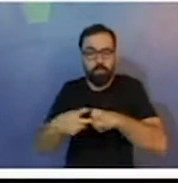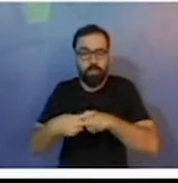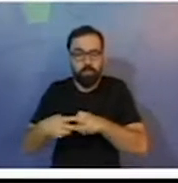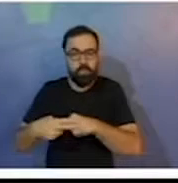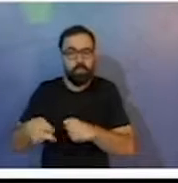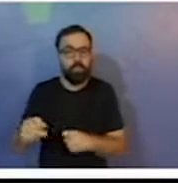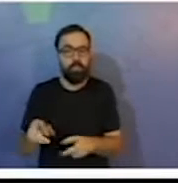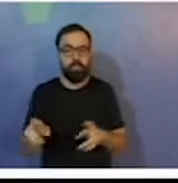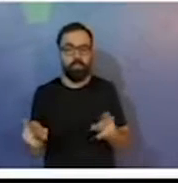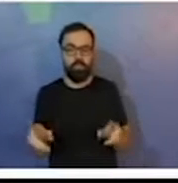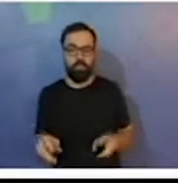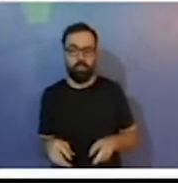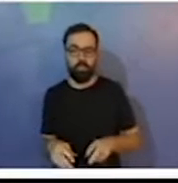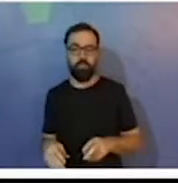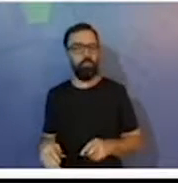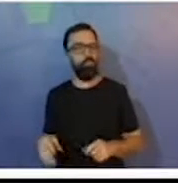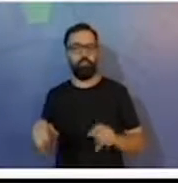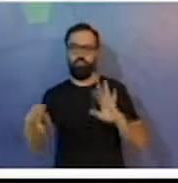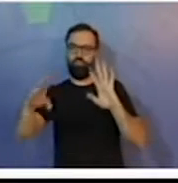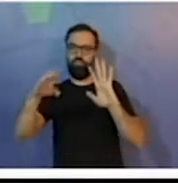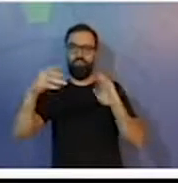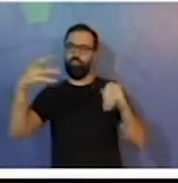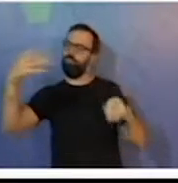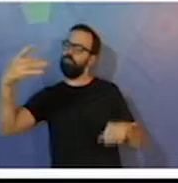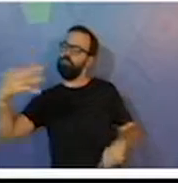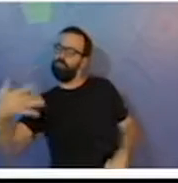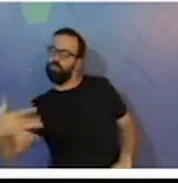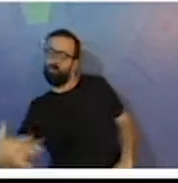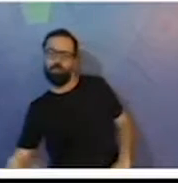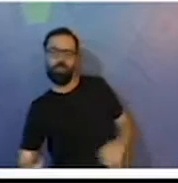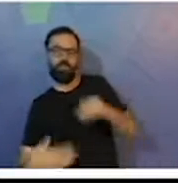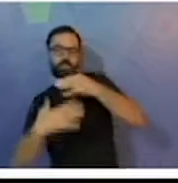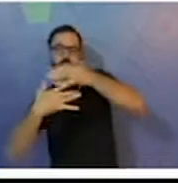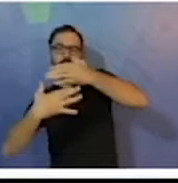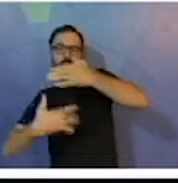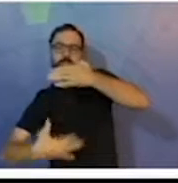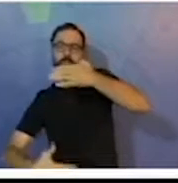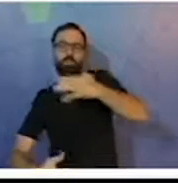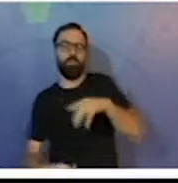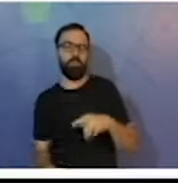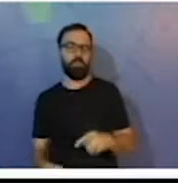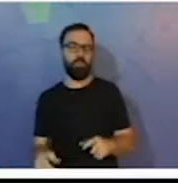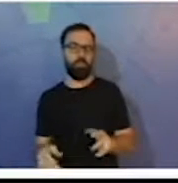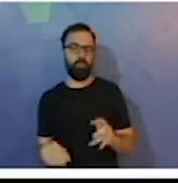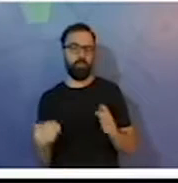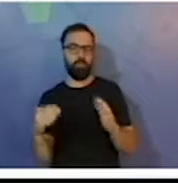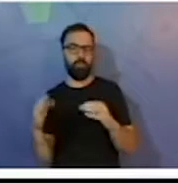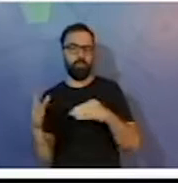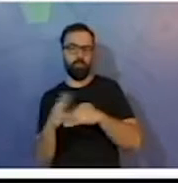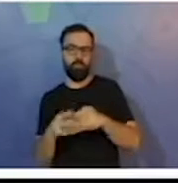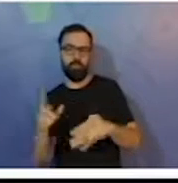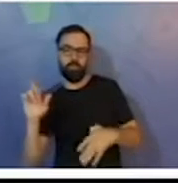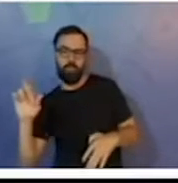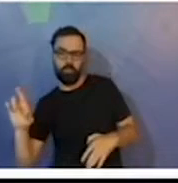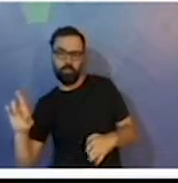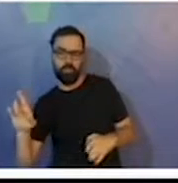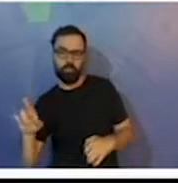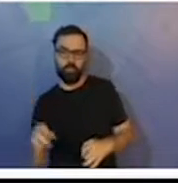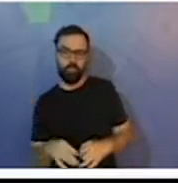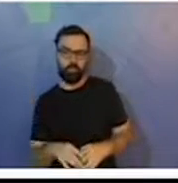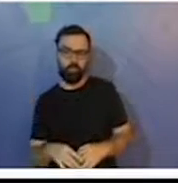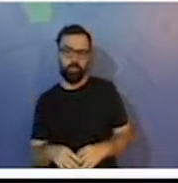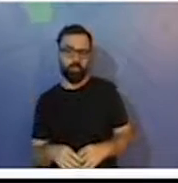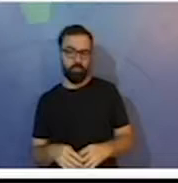no imperativo então aquelas dá uma lista do verbo no infinitivo que é o que termina com r e como que ele fica